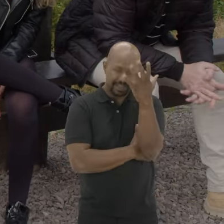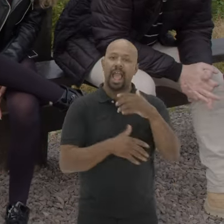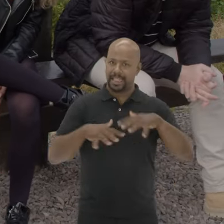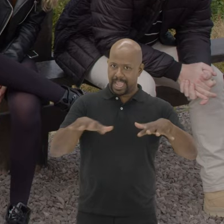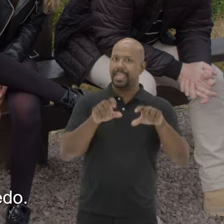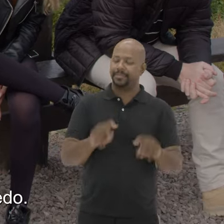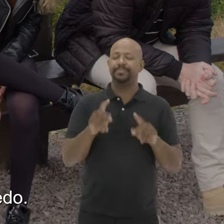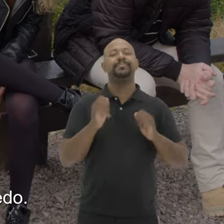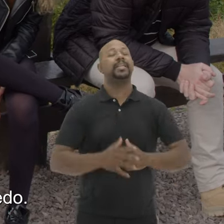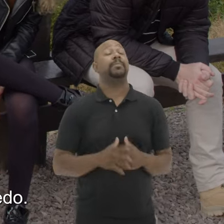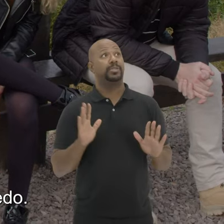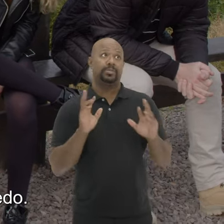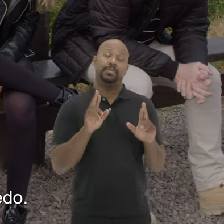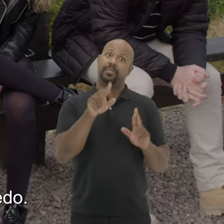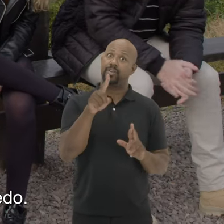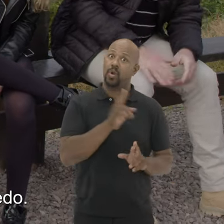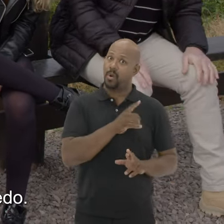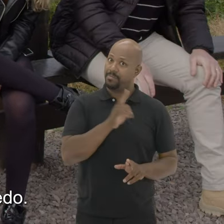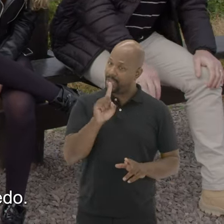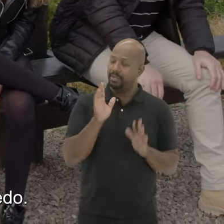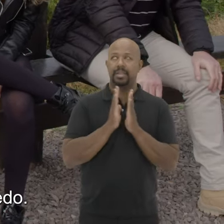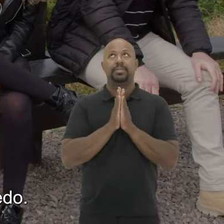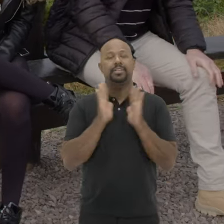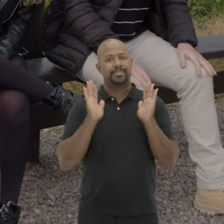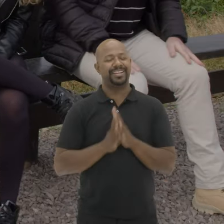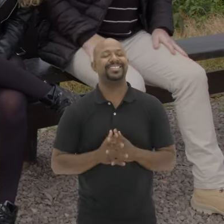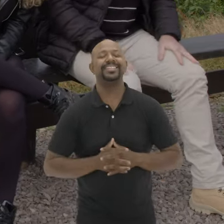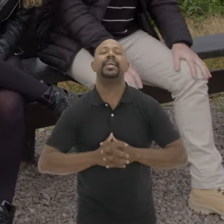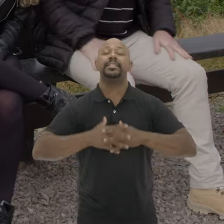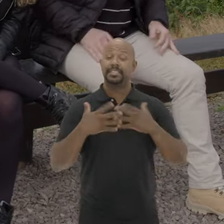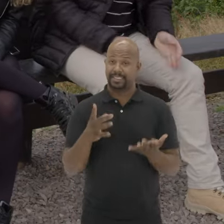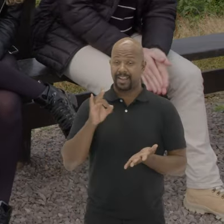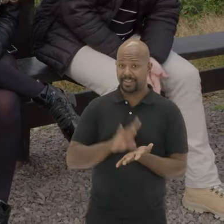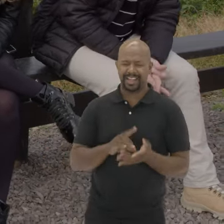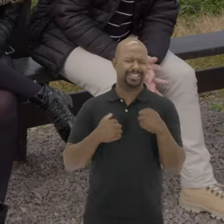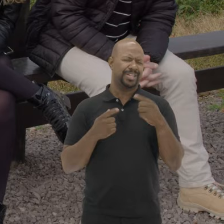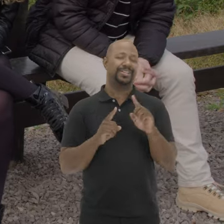região. Da região. Bom, espero que vocês não fiquem com medo, né? Ah,